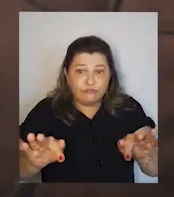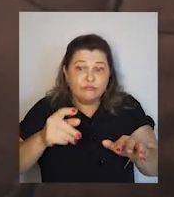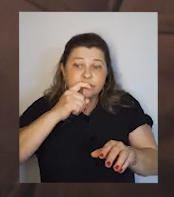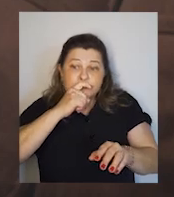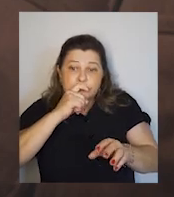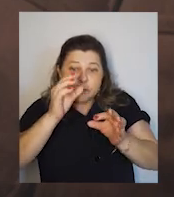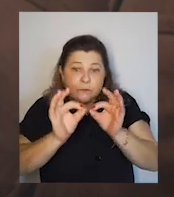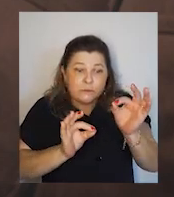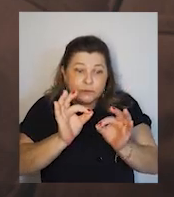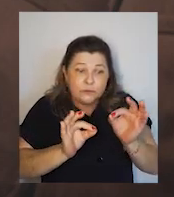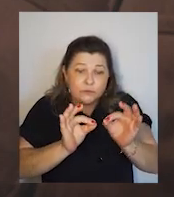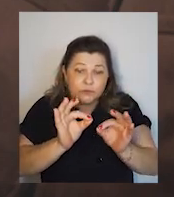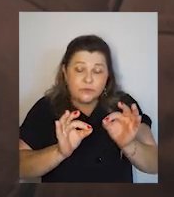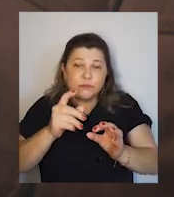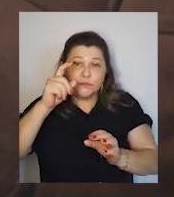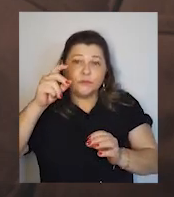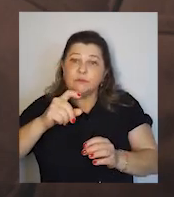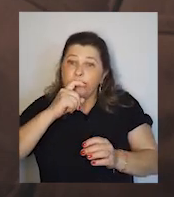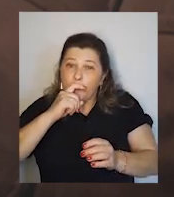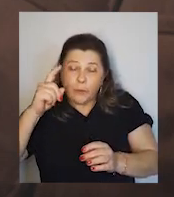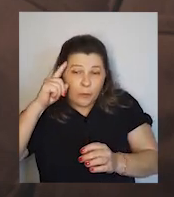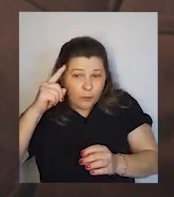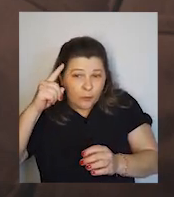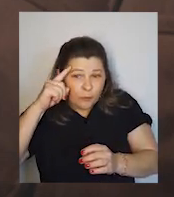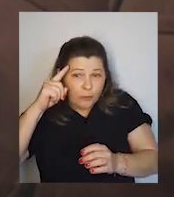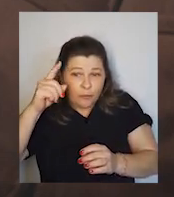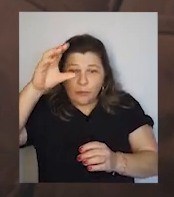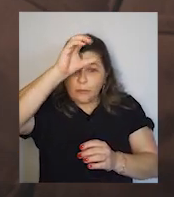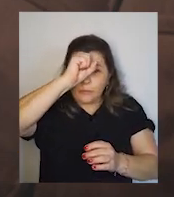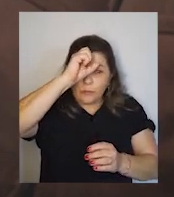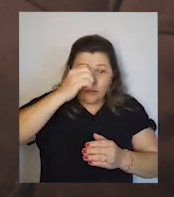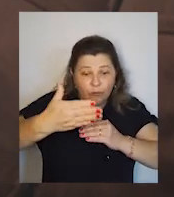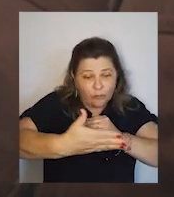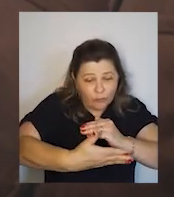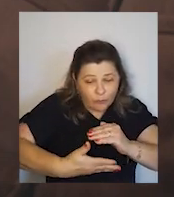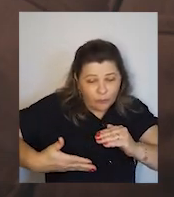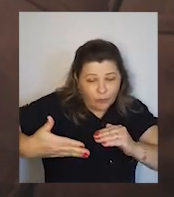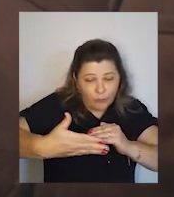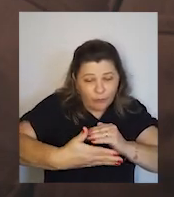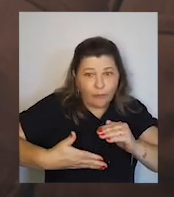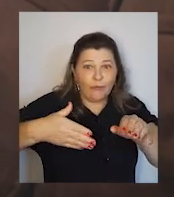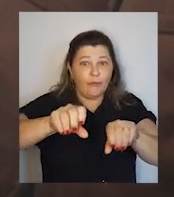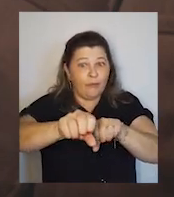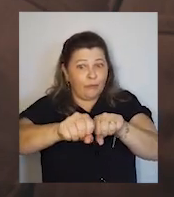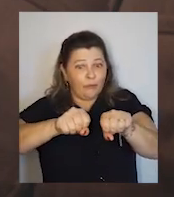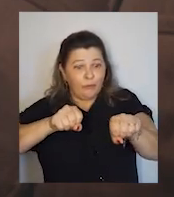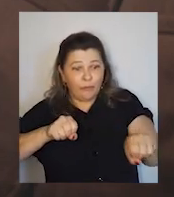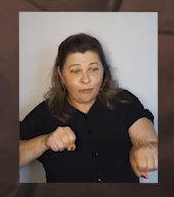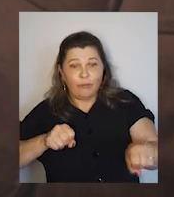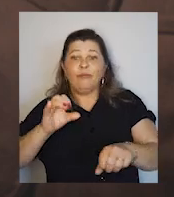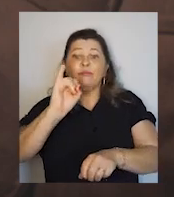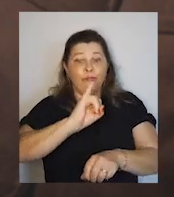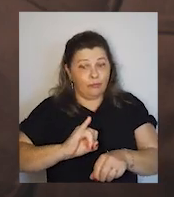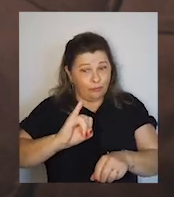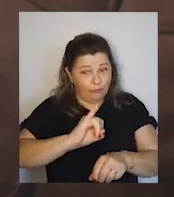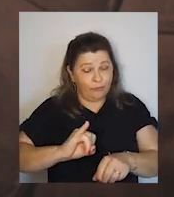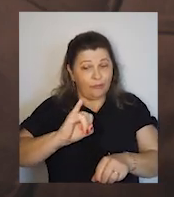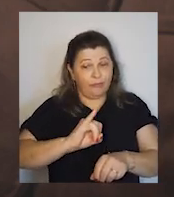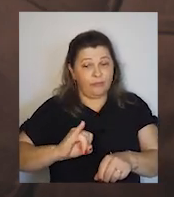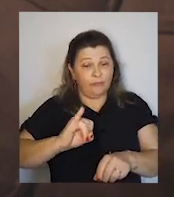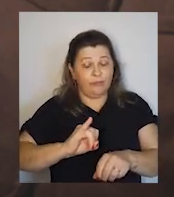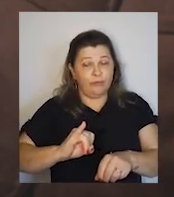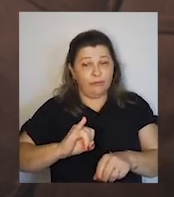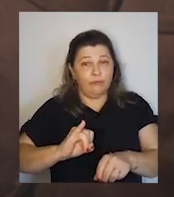O que vai te fazer um pai é o dia a dia. Mas tu vir com uma base, com uma formação, assim, é importante, sabe? Tu não